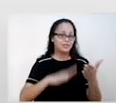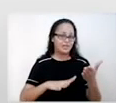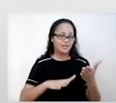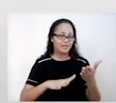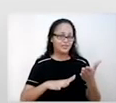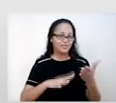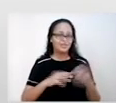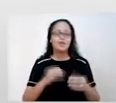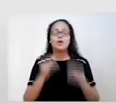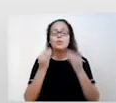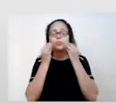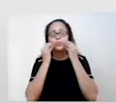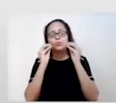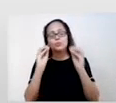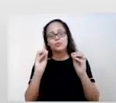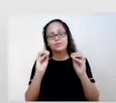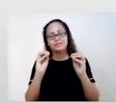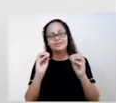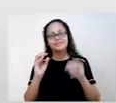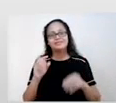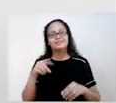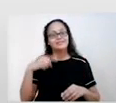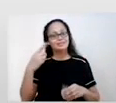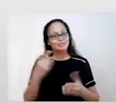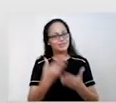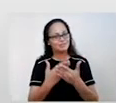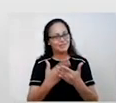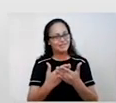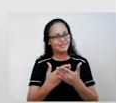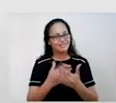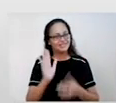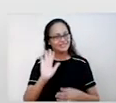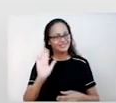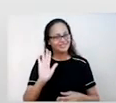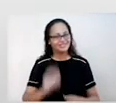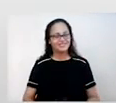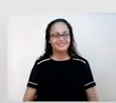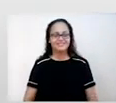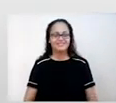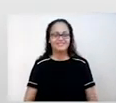Foi muito bom revê-los. Um beijo e até mais na nossa próxima aula. Tchau, tchau.